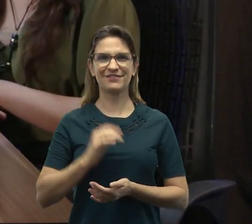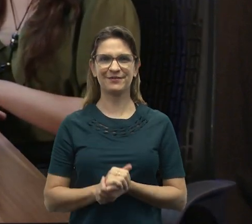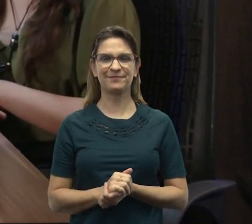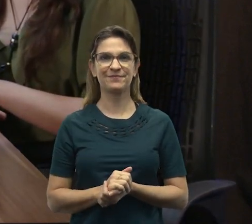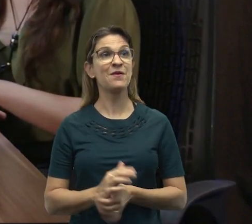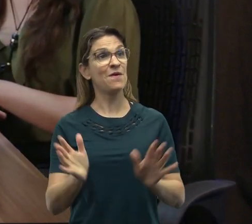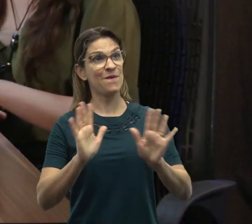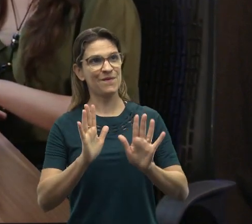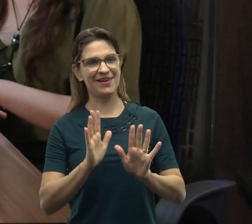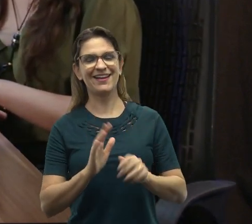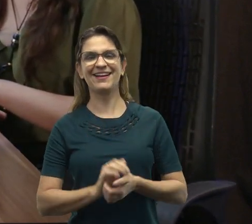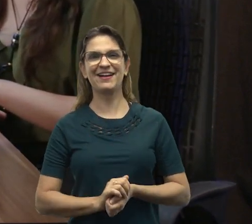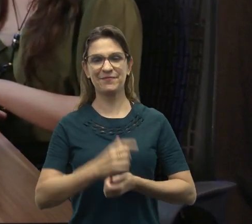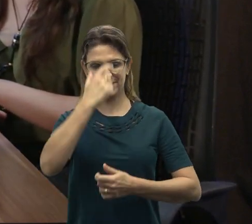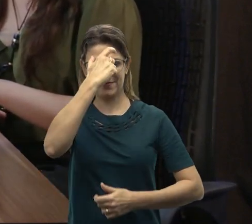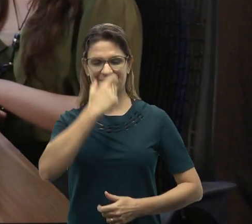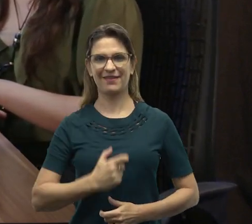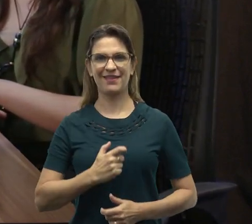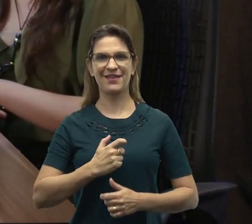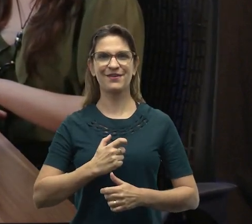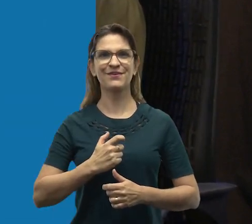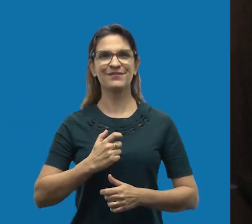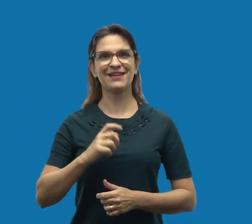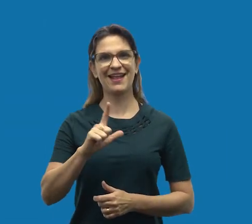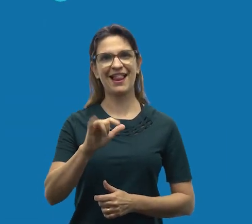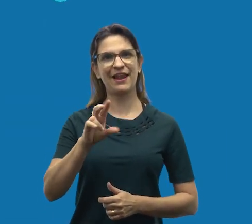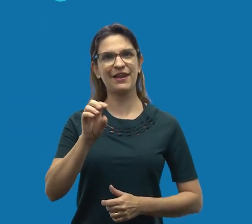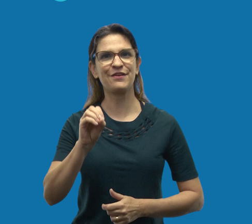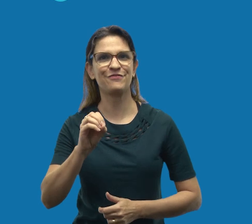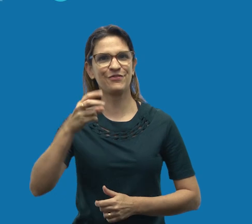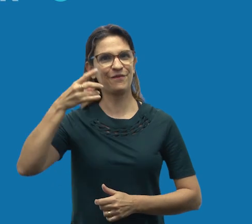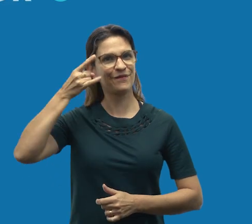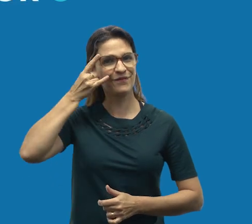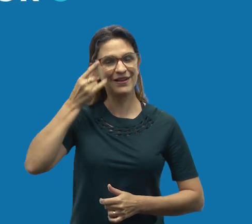médico oftalmologista e agora seu vereador.